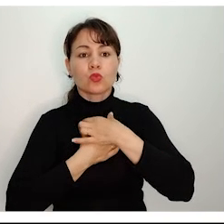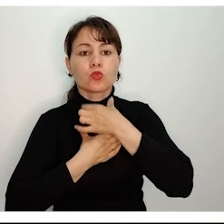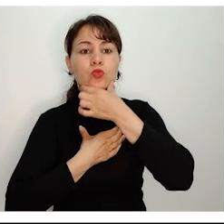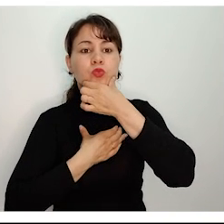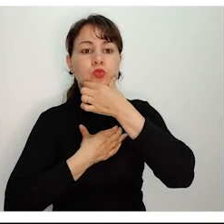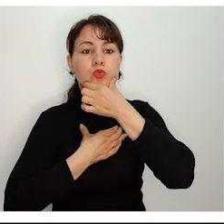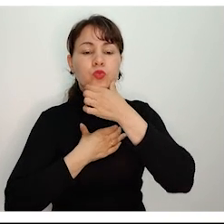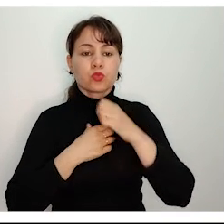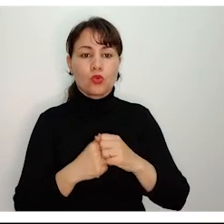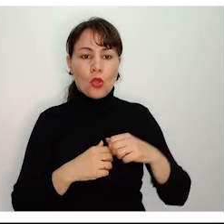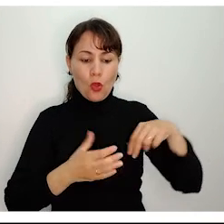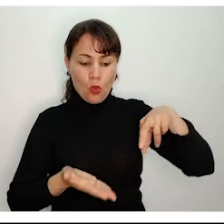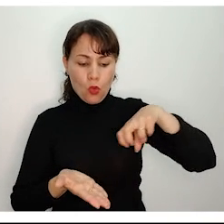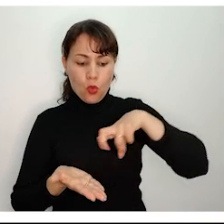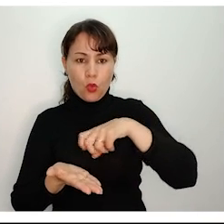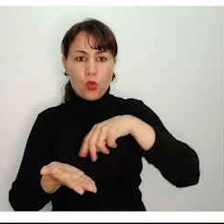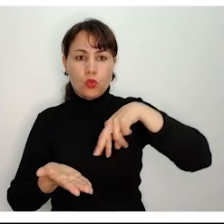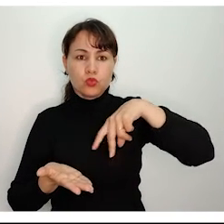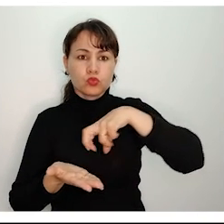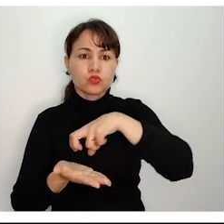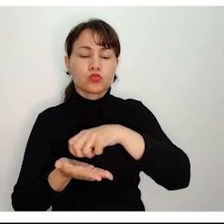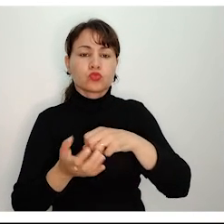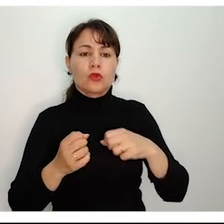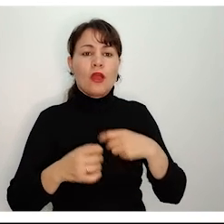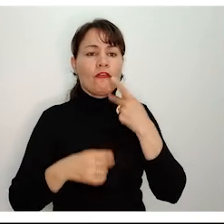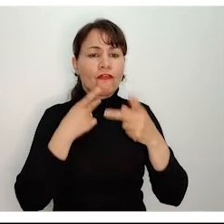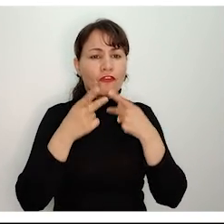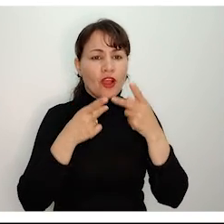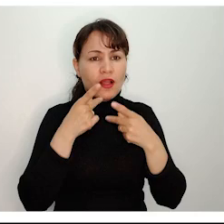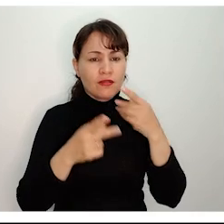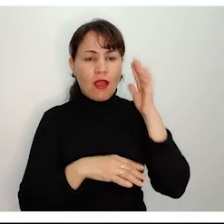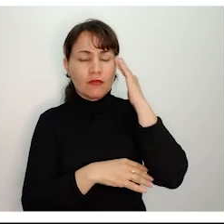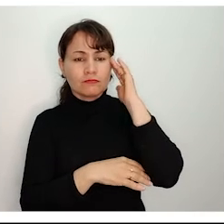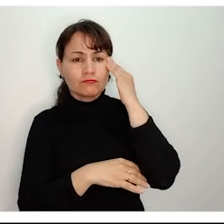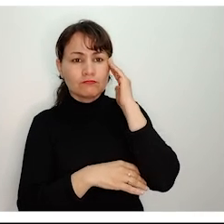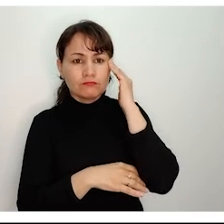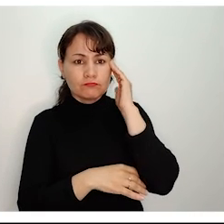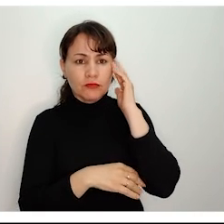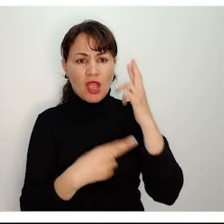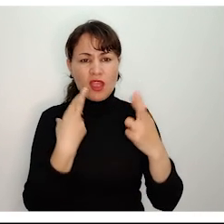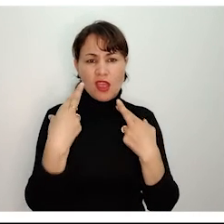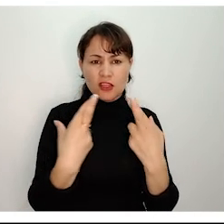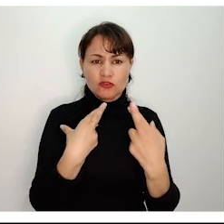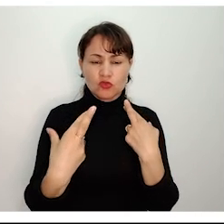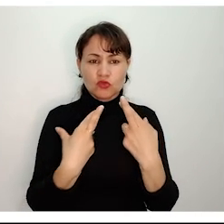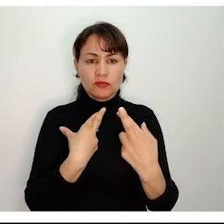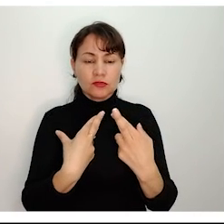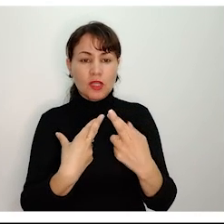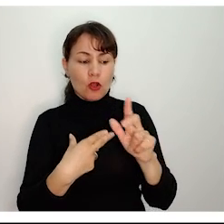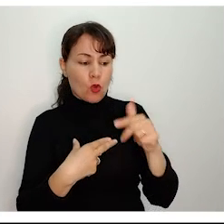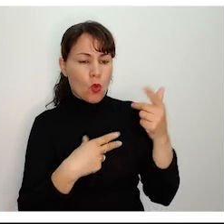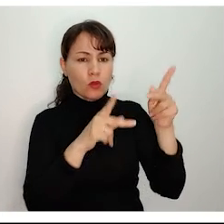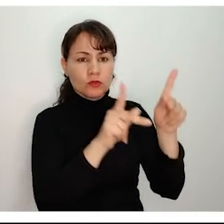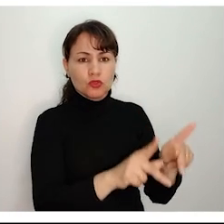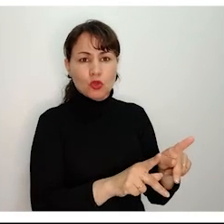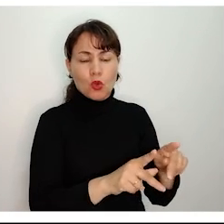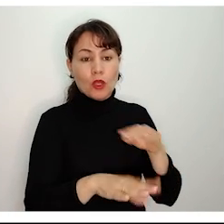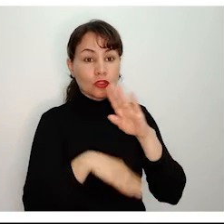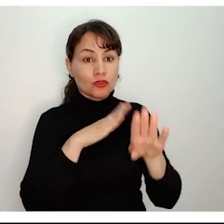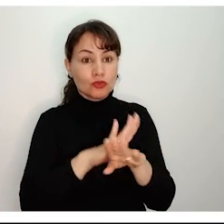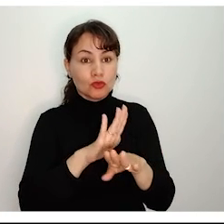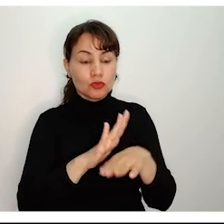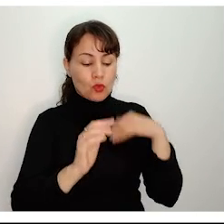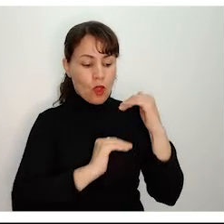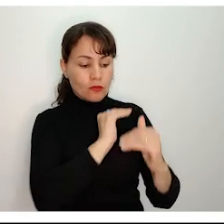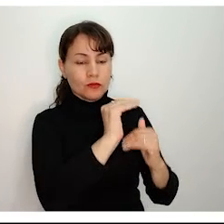de cabeça, de tronco, o rolar, o engatinhar, o andar, o falar, compreender, relacionar-se,